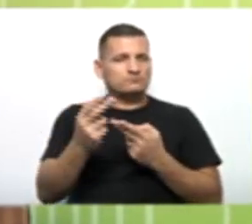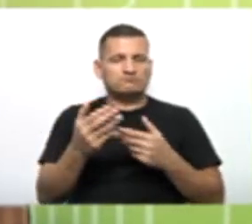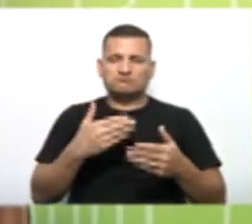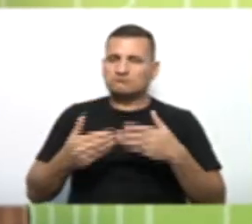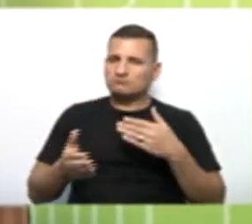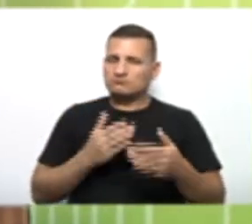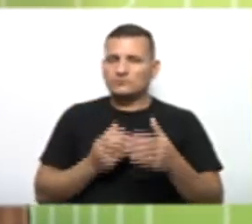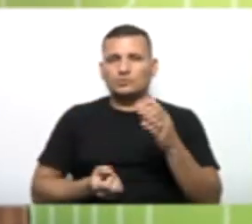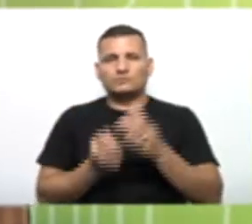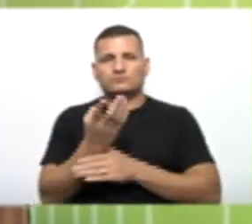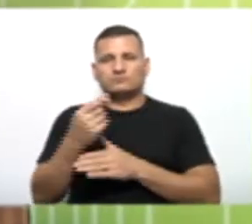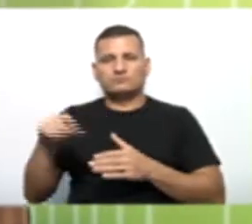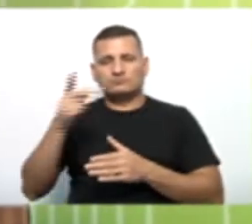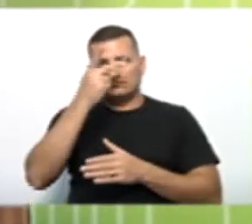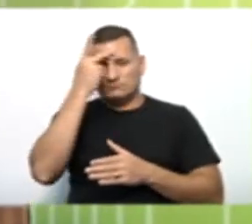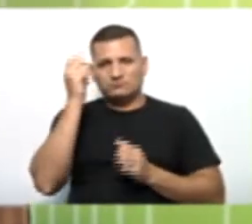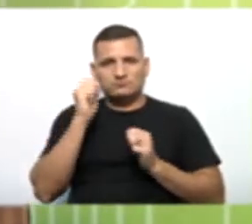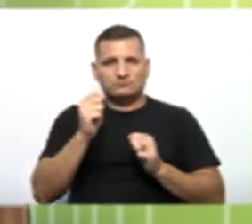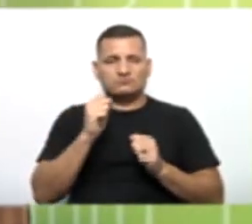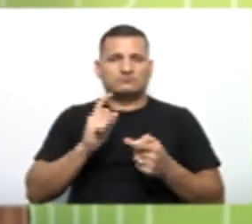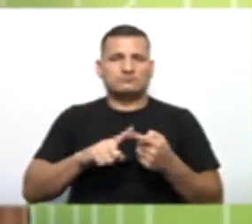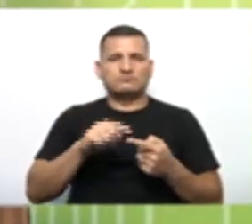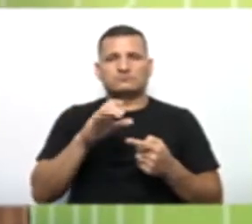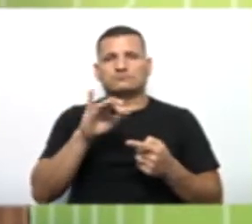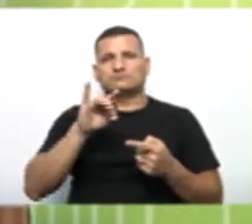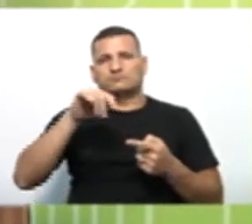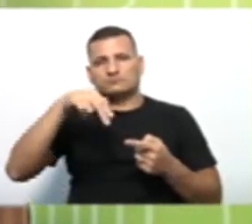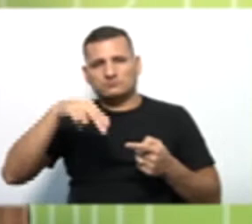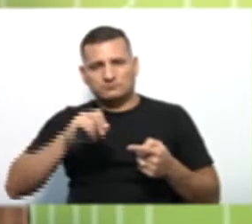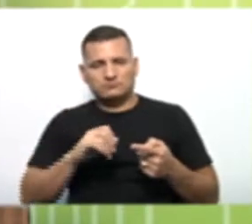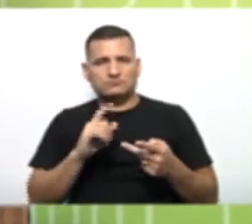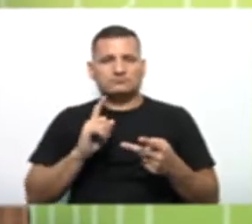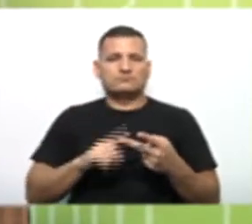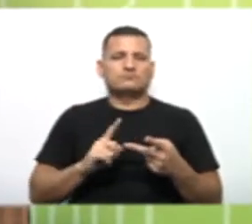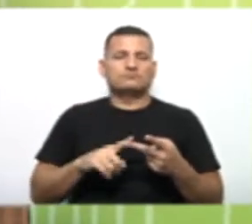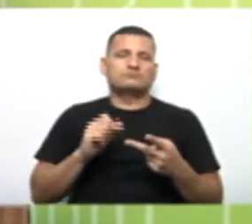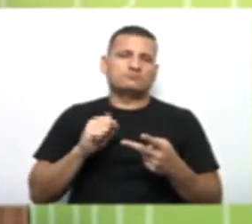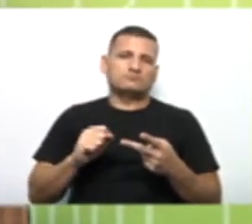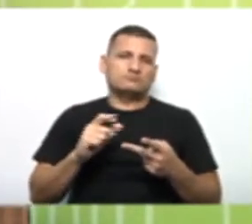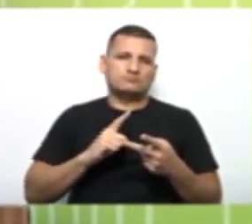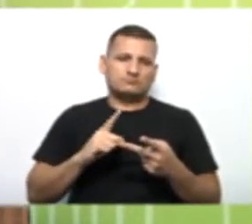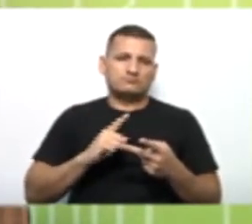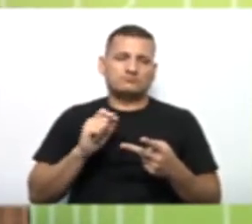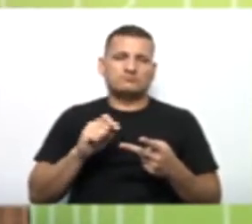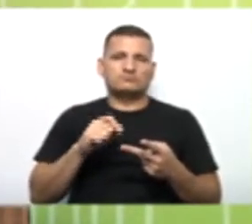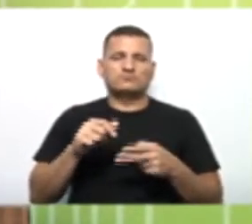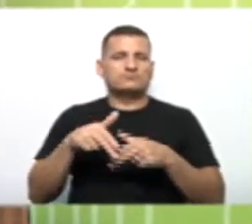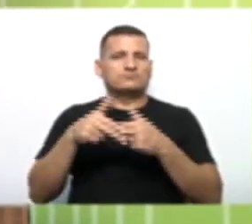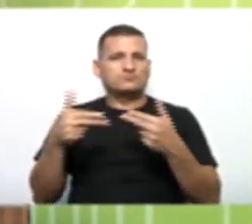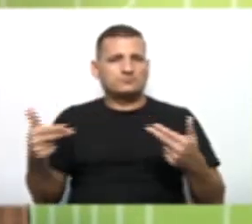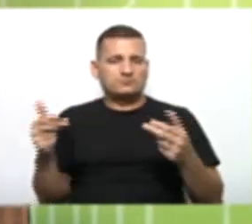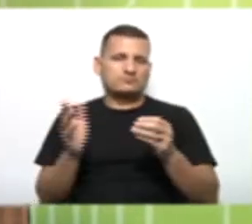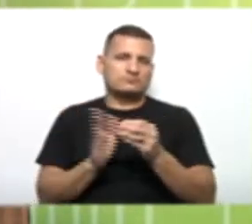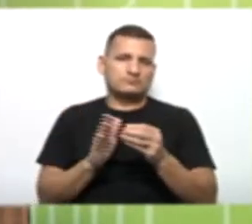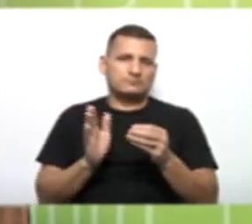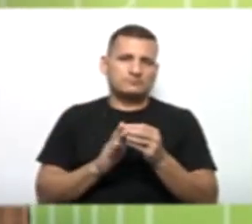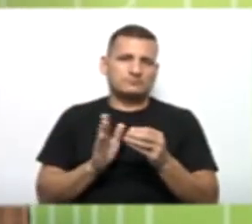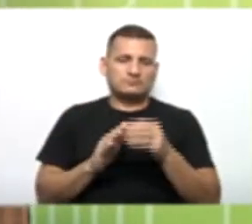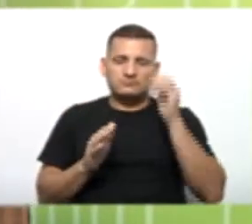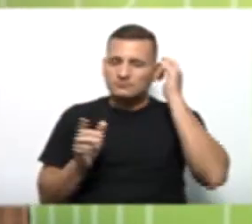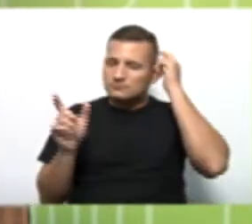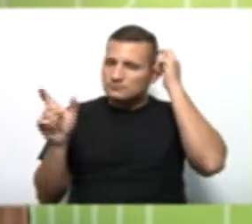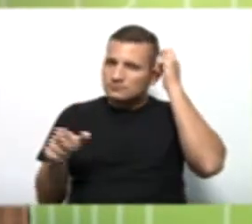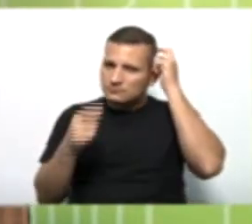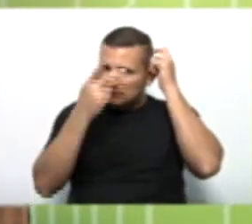da origem essa pessoa pode ser cigano essa pessoa pode ter vindo mais uma vez de uma etnia indígena nessa